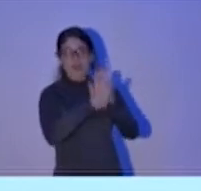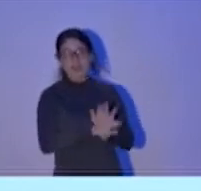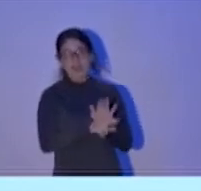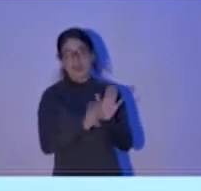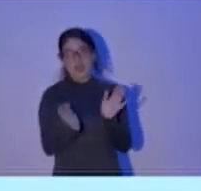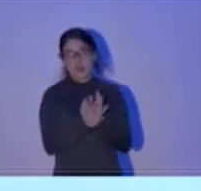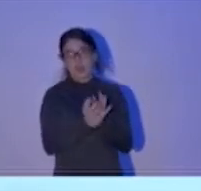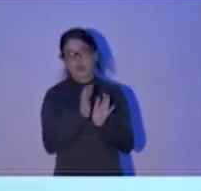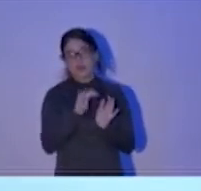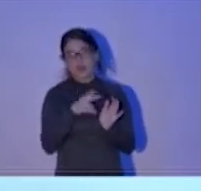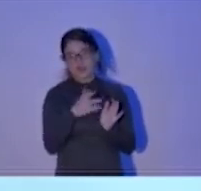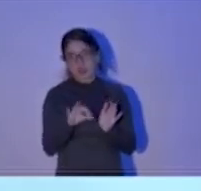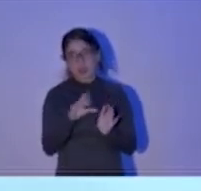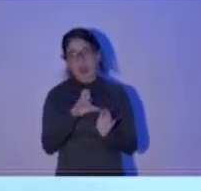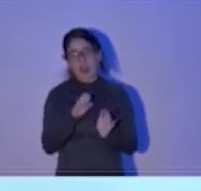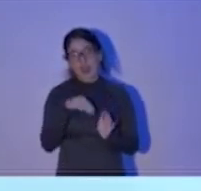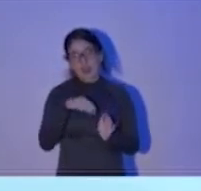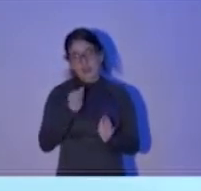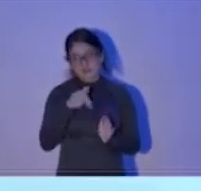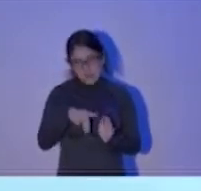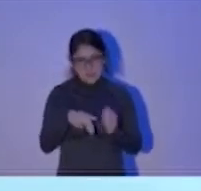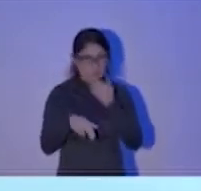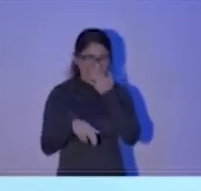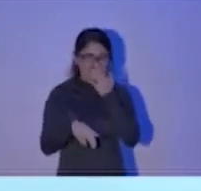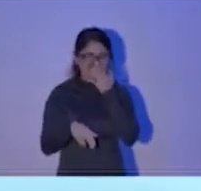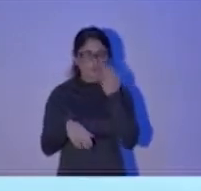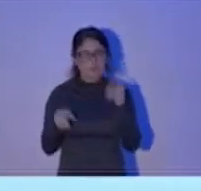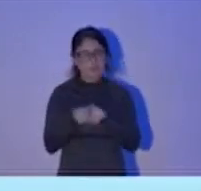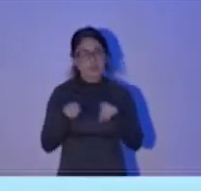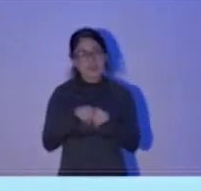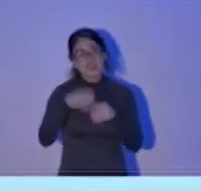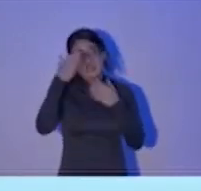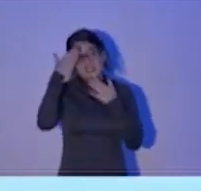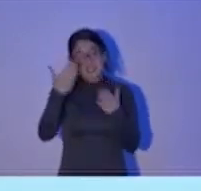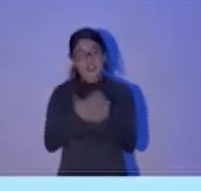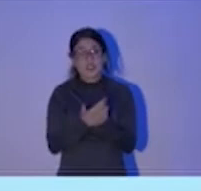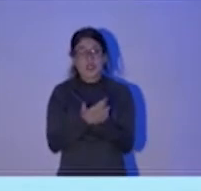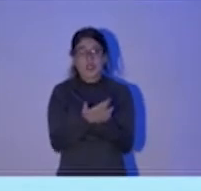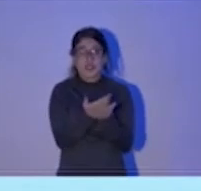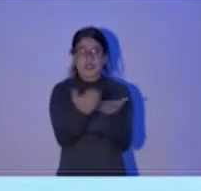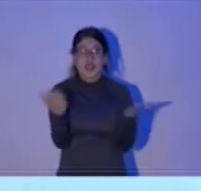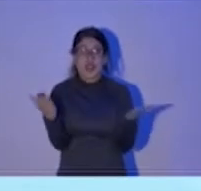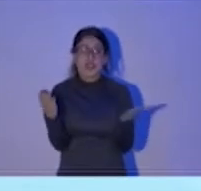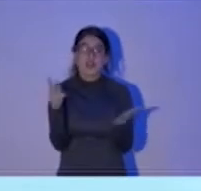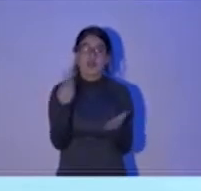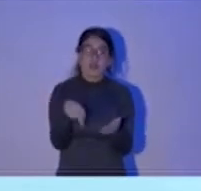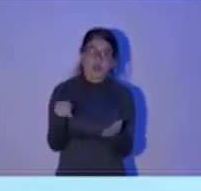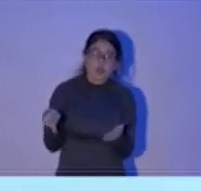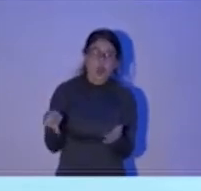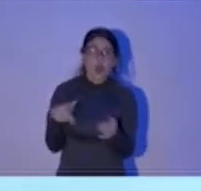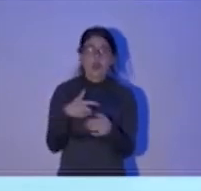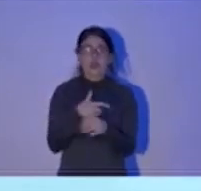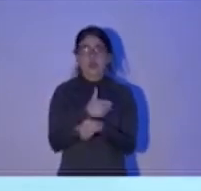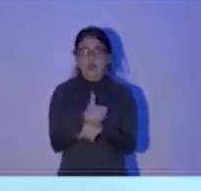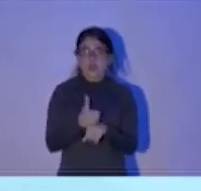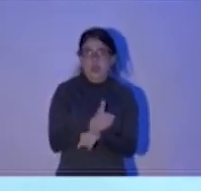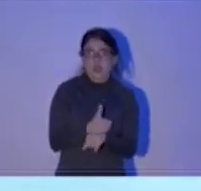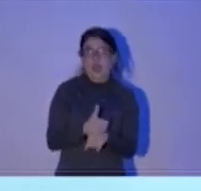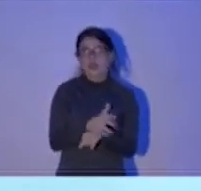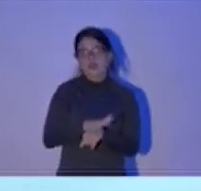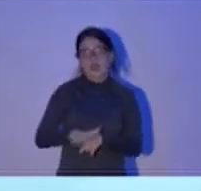melhoria da educação brasileira. E agradecer aos senhores professores, profissionais da educação que aqui estão presentes hoje.